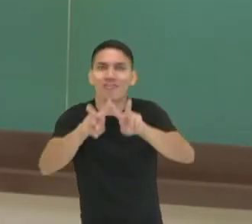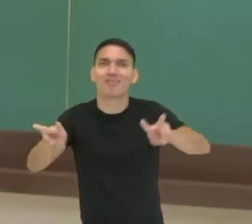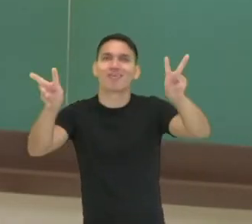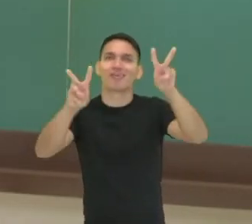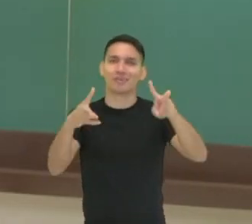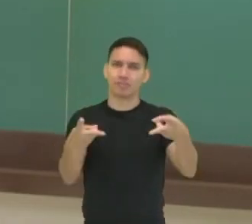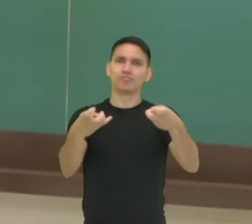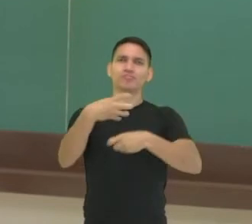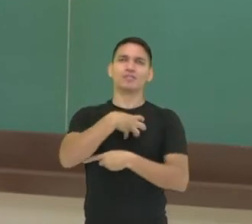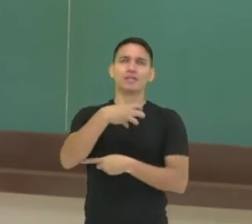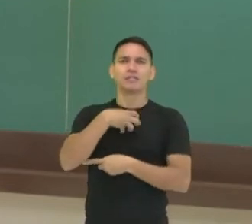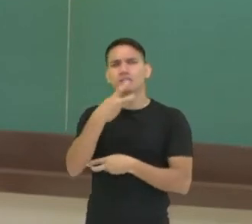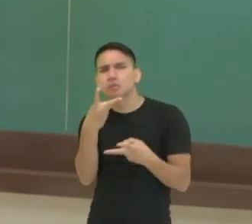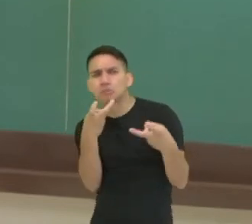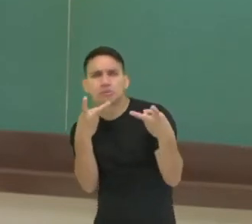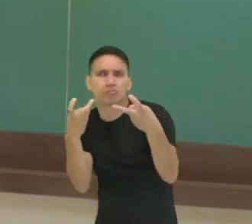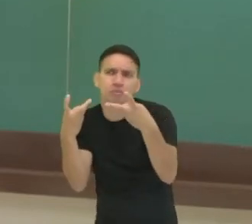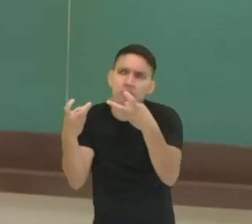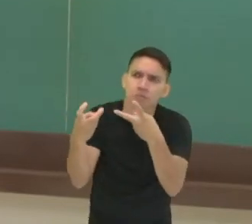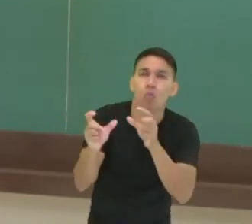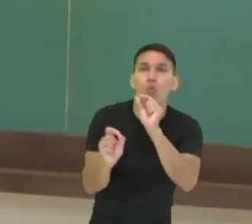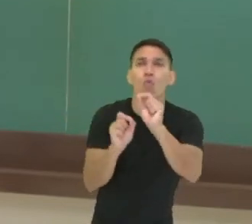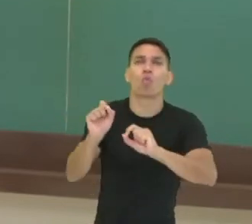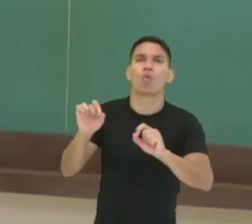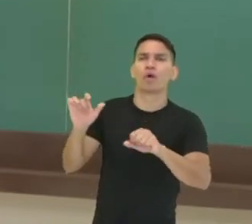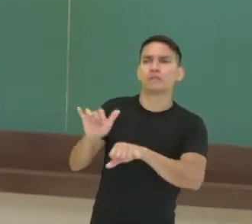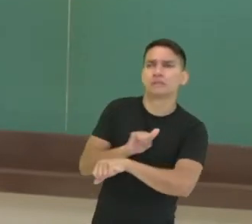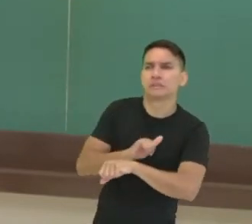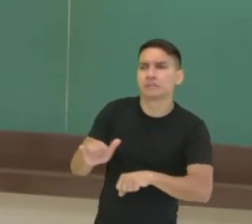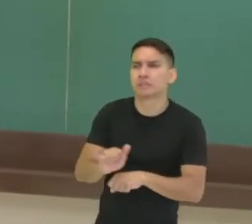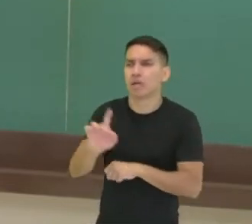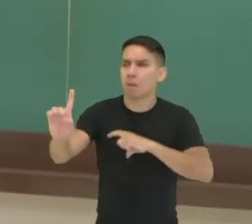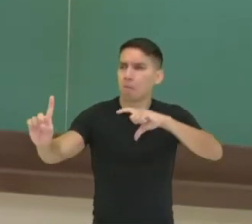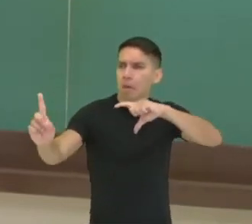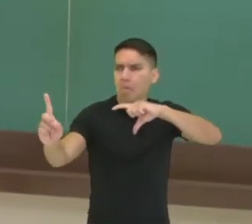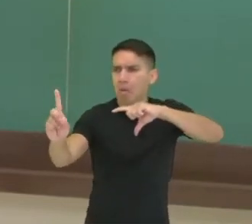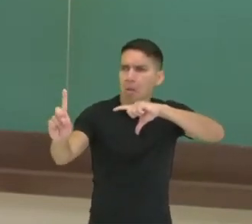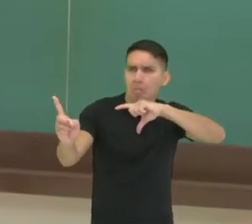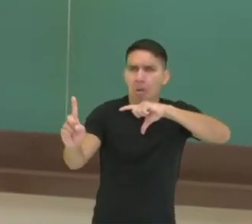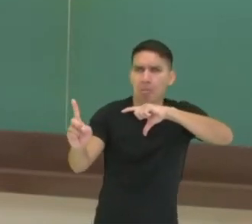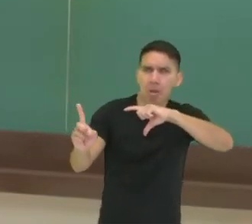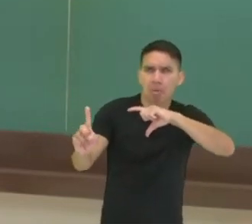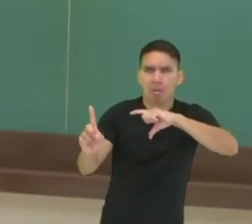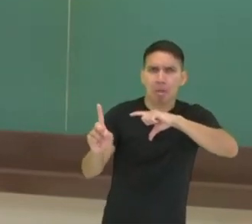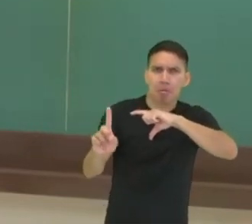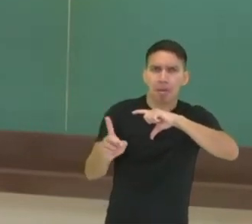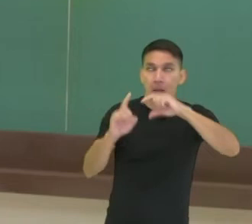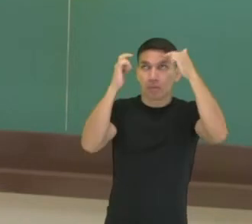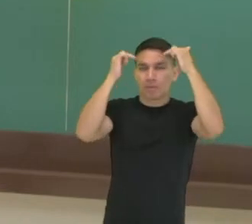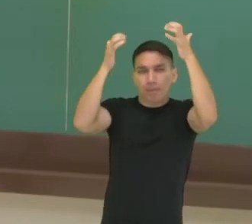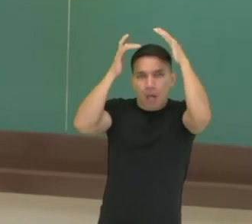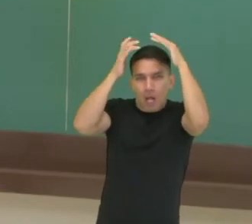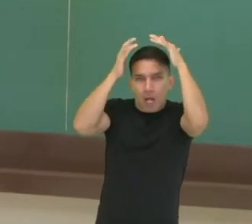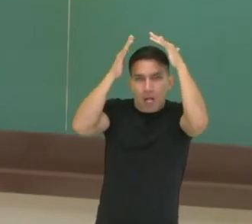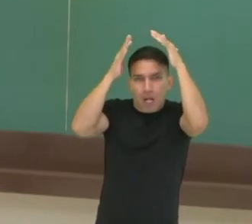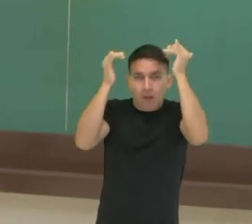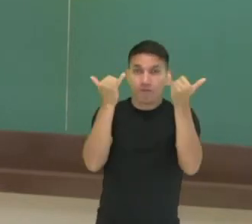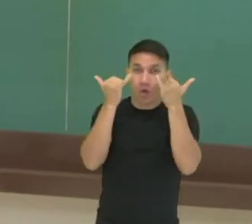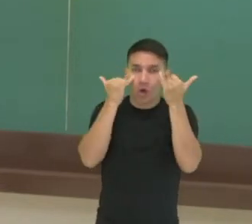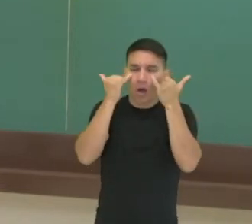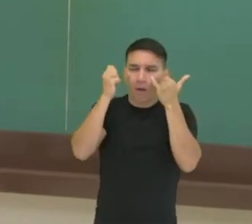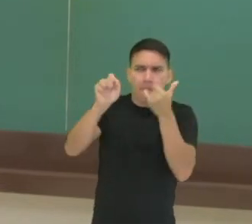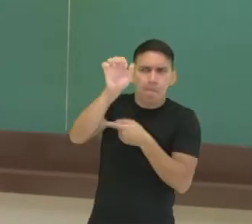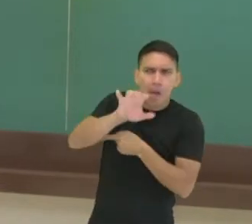visualizando a bola. Ele está vendo o adversário correndo em campo. O cérebro vai processar essa imagem